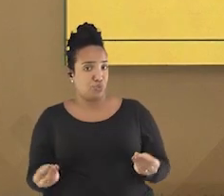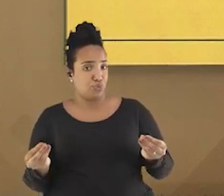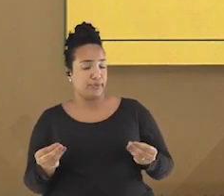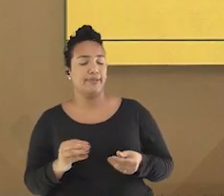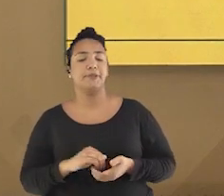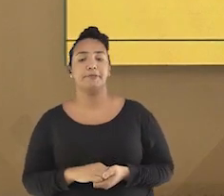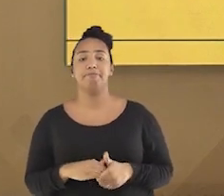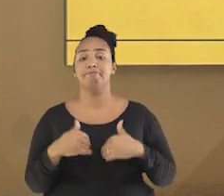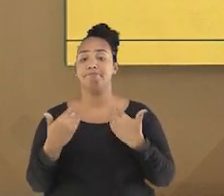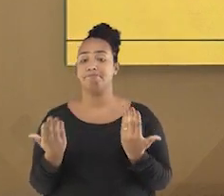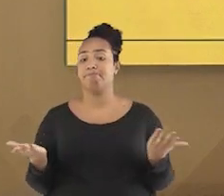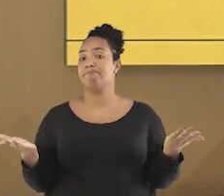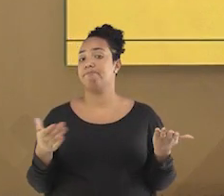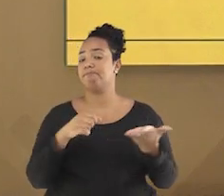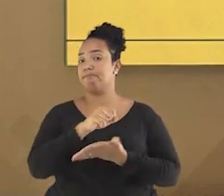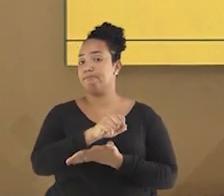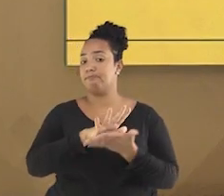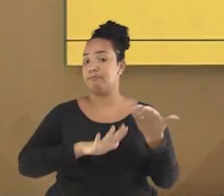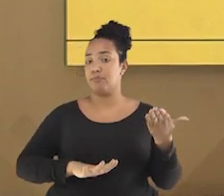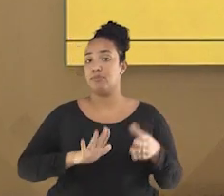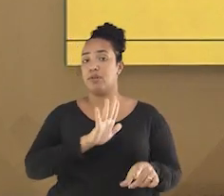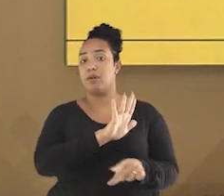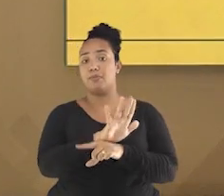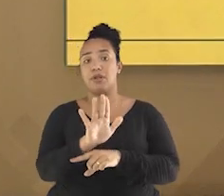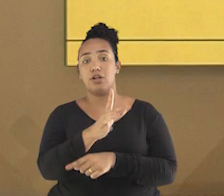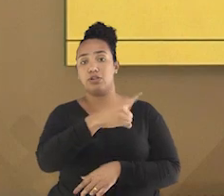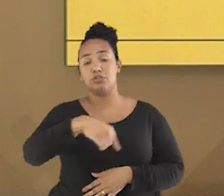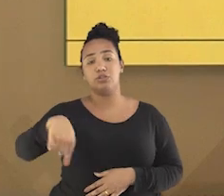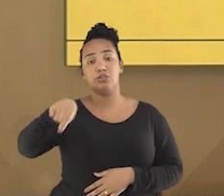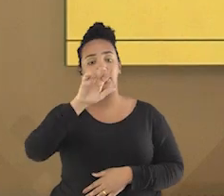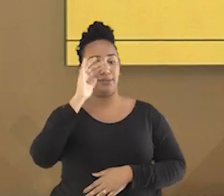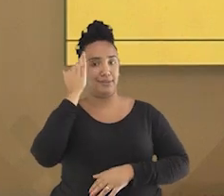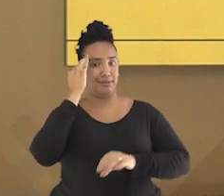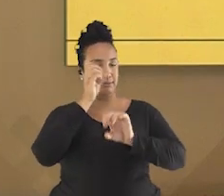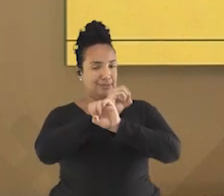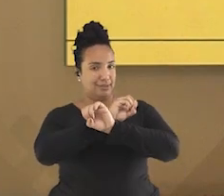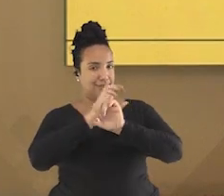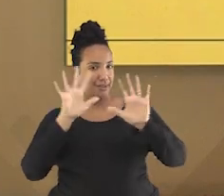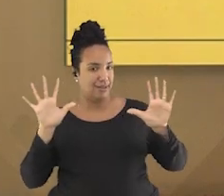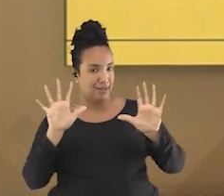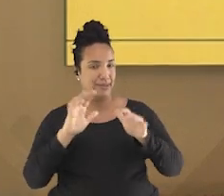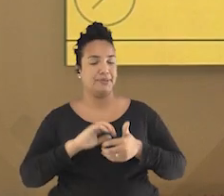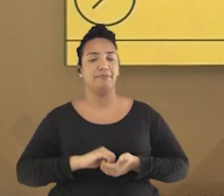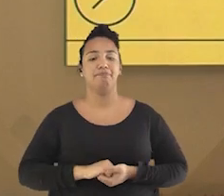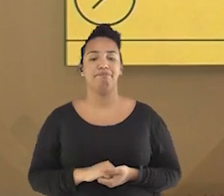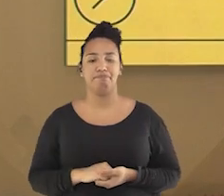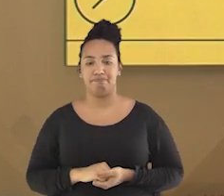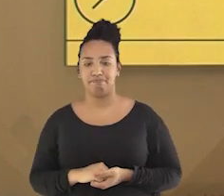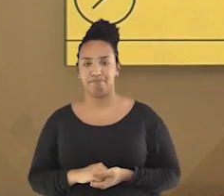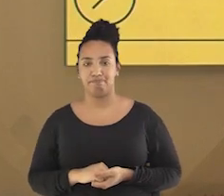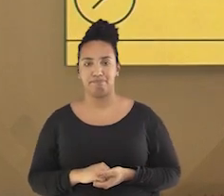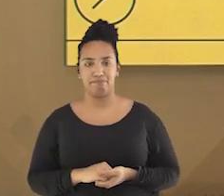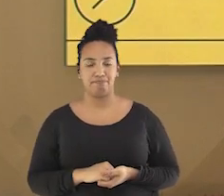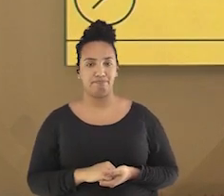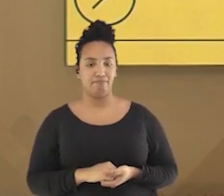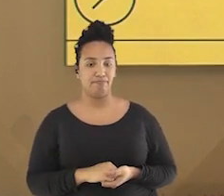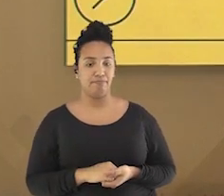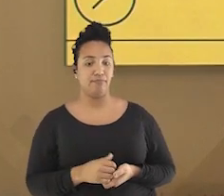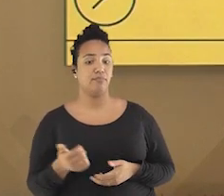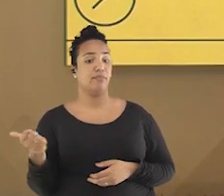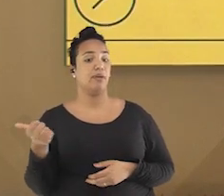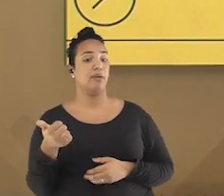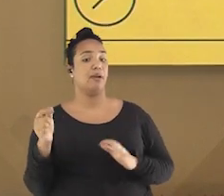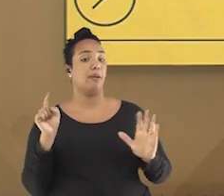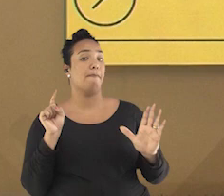fazer agora uma atividade para nos ajudar a compreender o que vimos na aula de hoje? E a